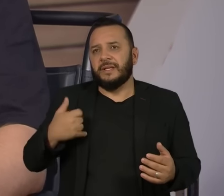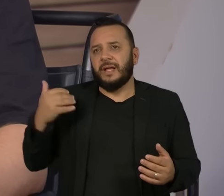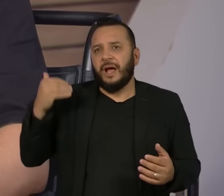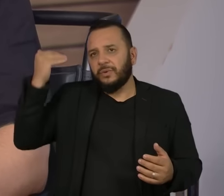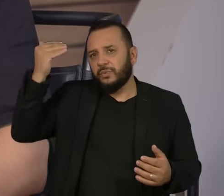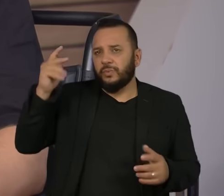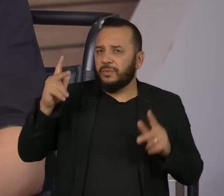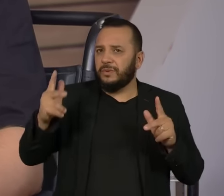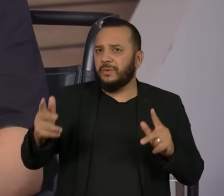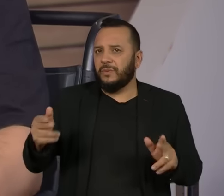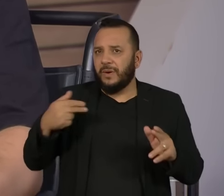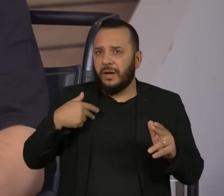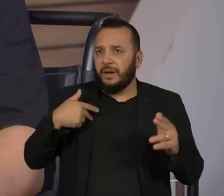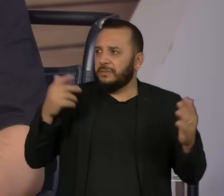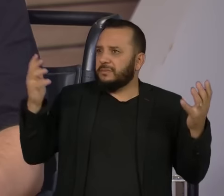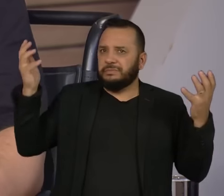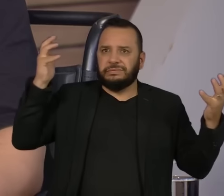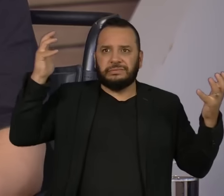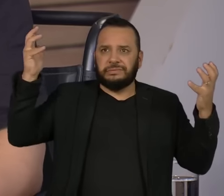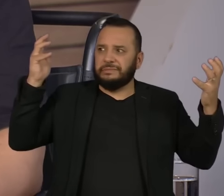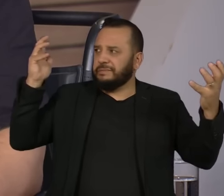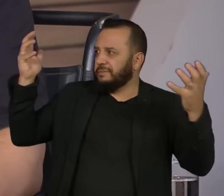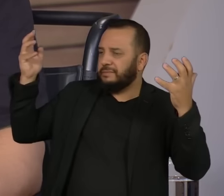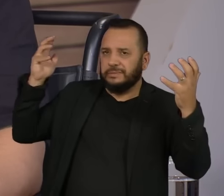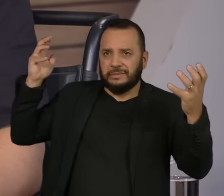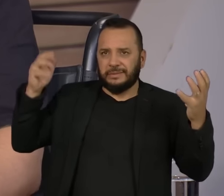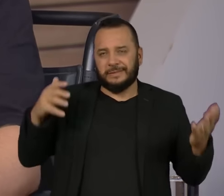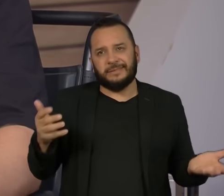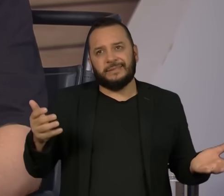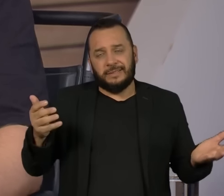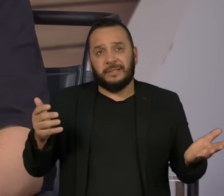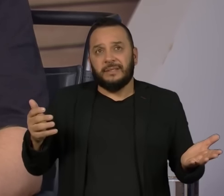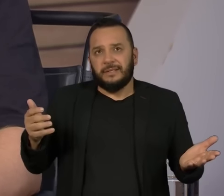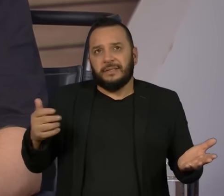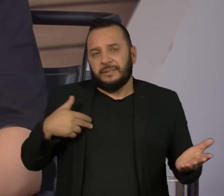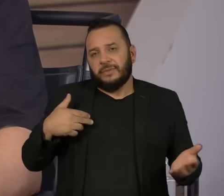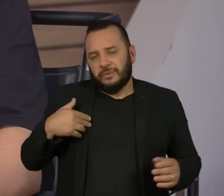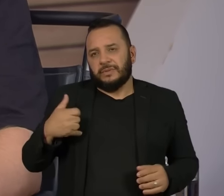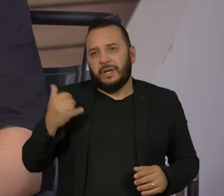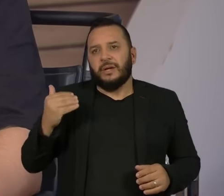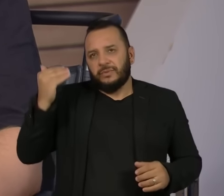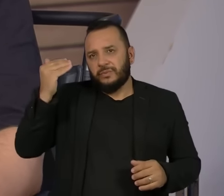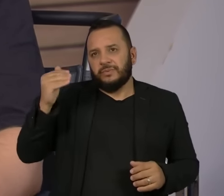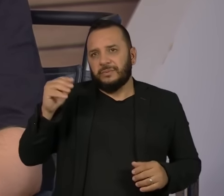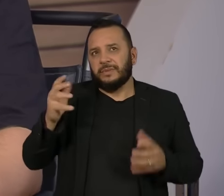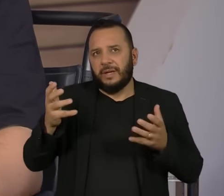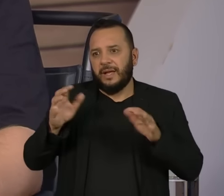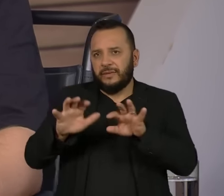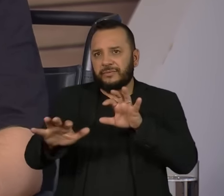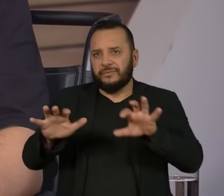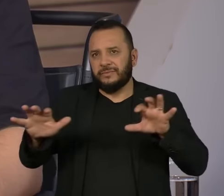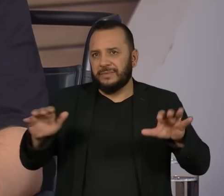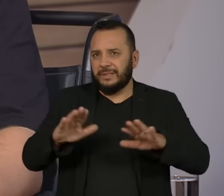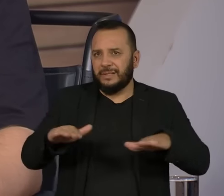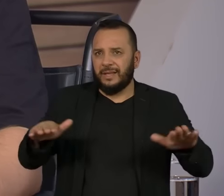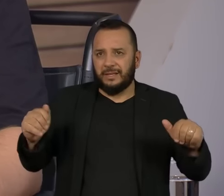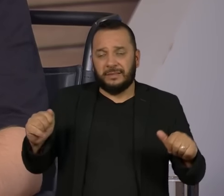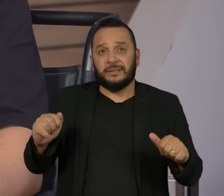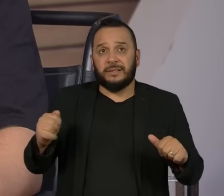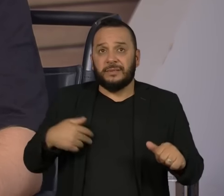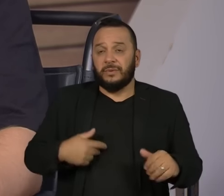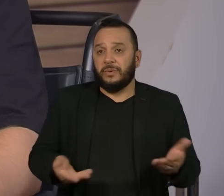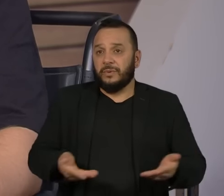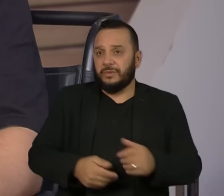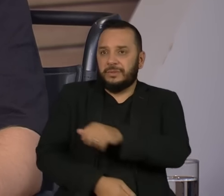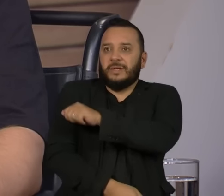pesadelo contemporâneo, enfim, e esses adultos estão tentando passar para as crianças. Os próprios alunos, que